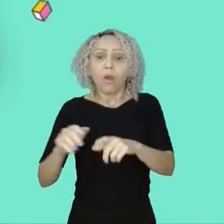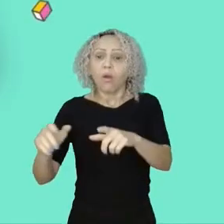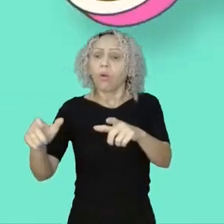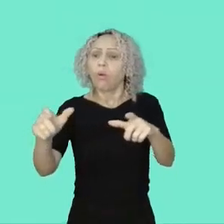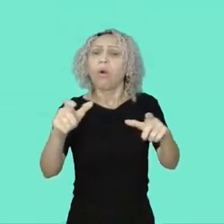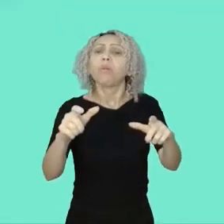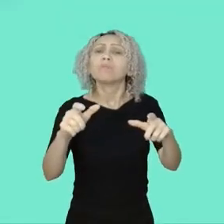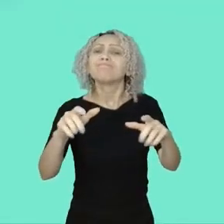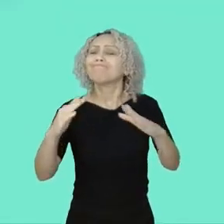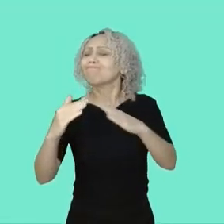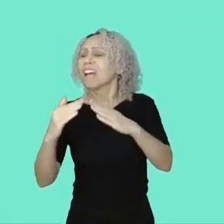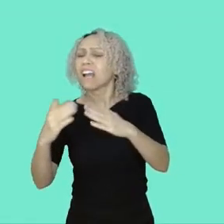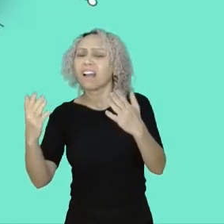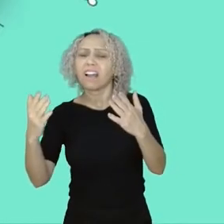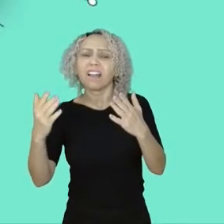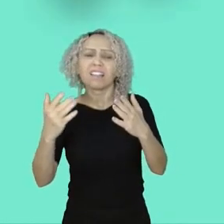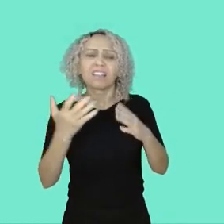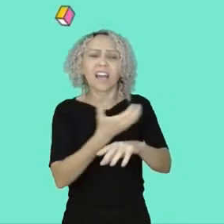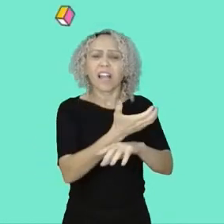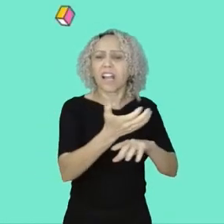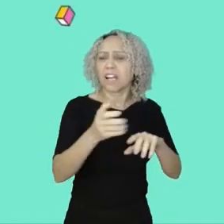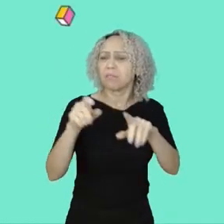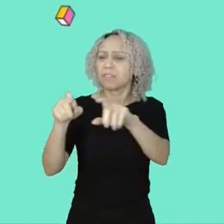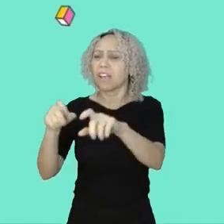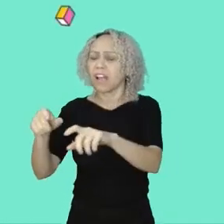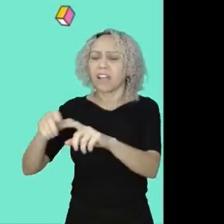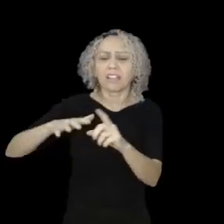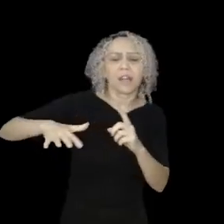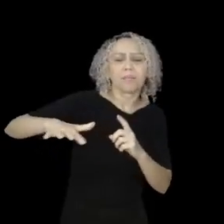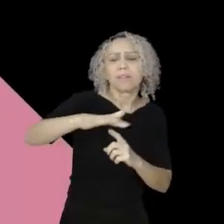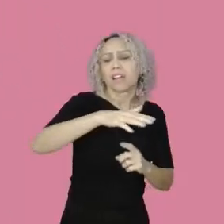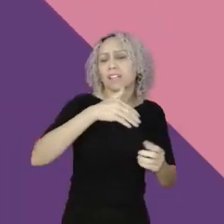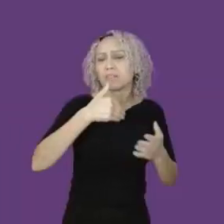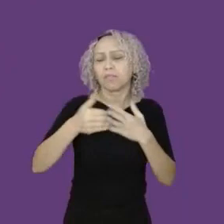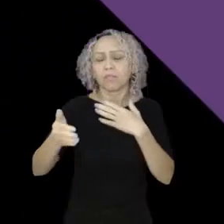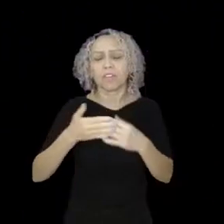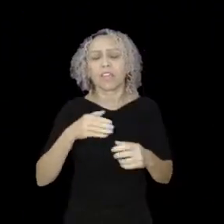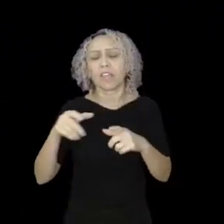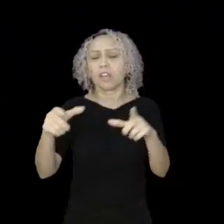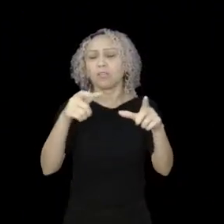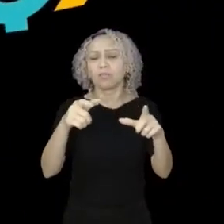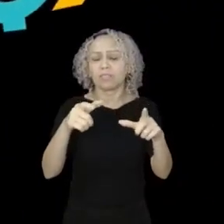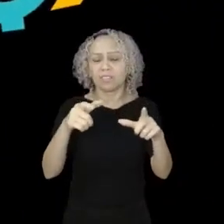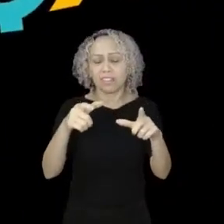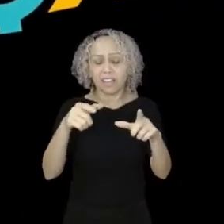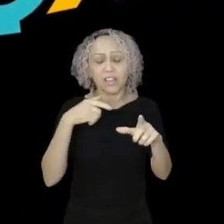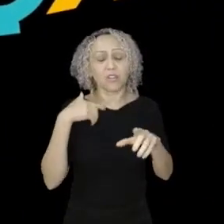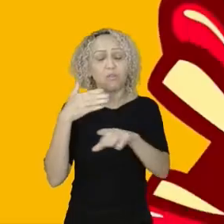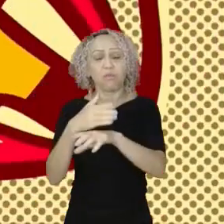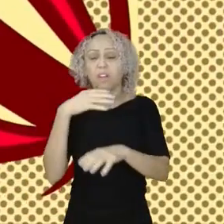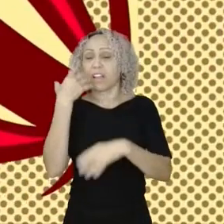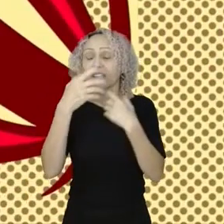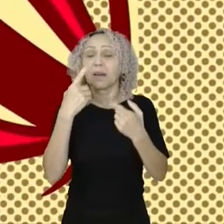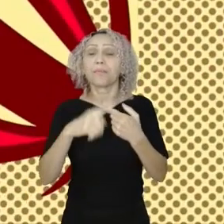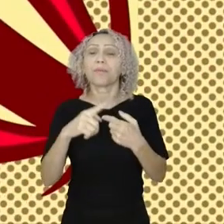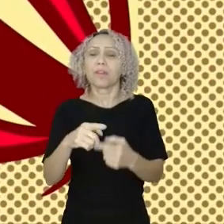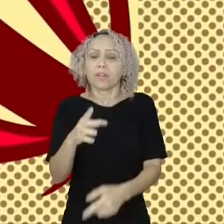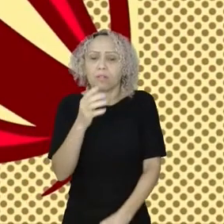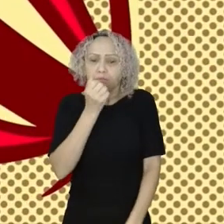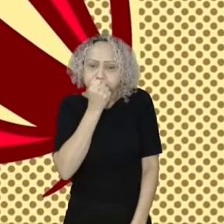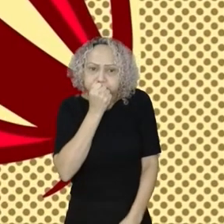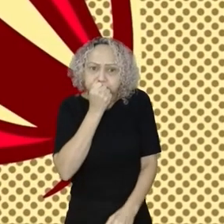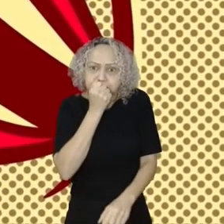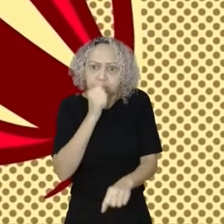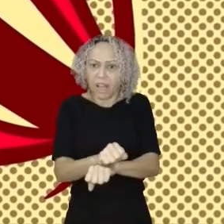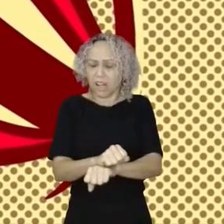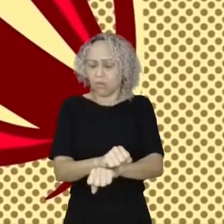Seja em casa, no campo, na rua ou na praça. Chega de mordaça,